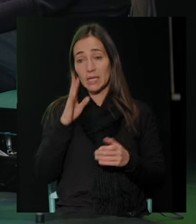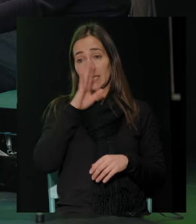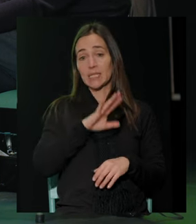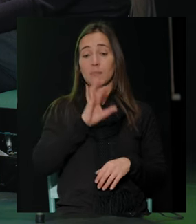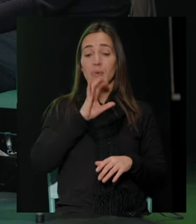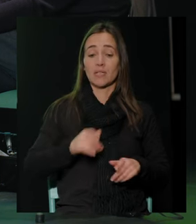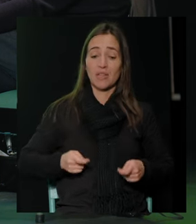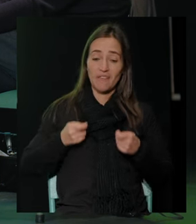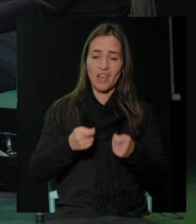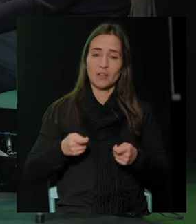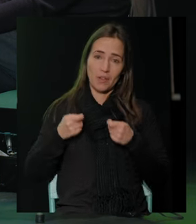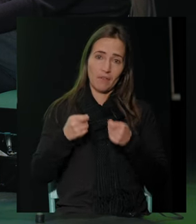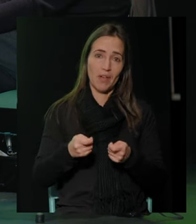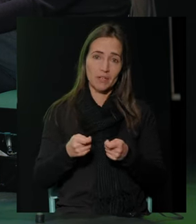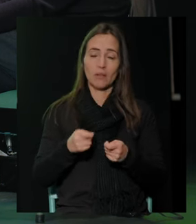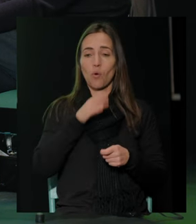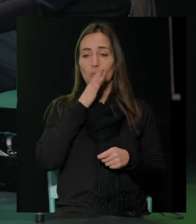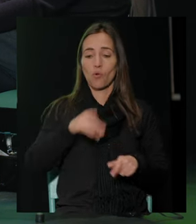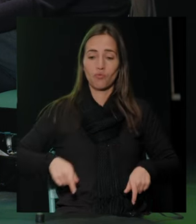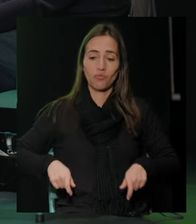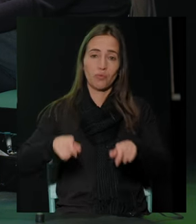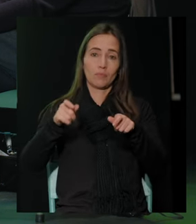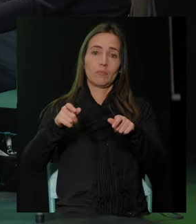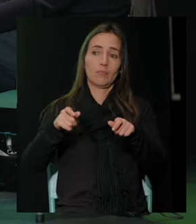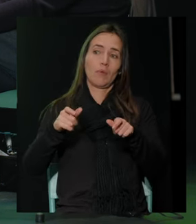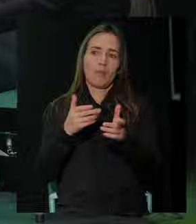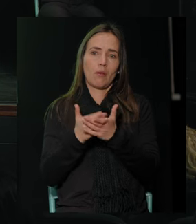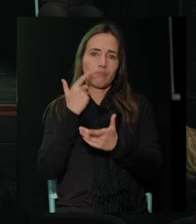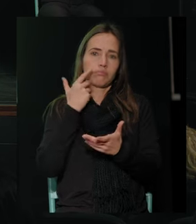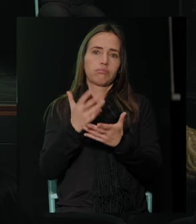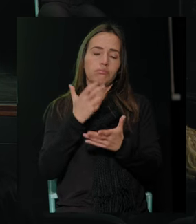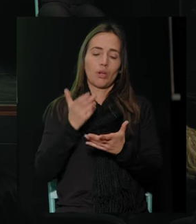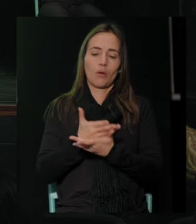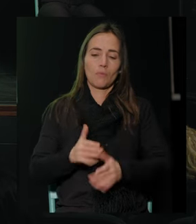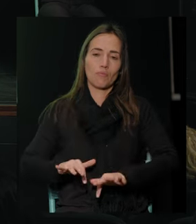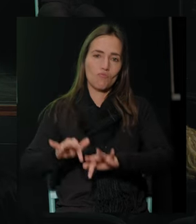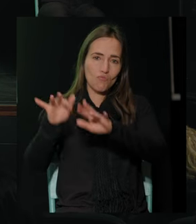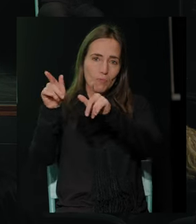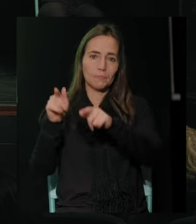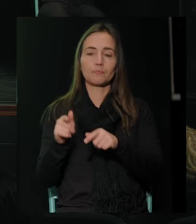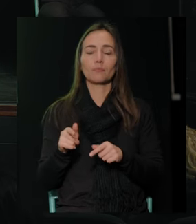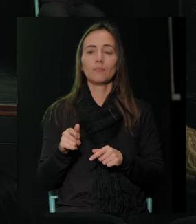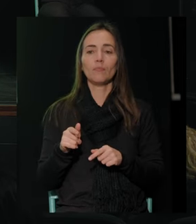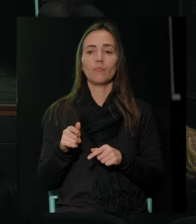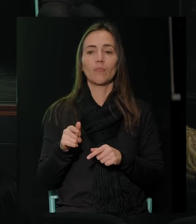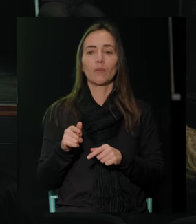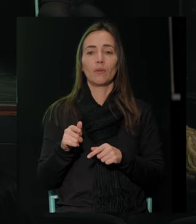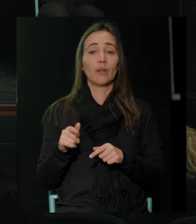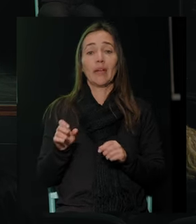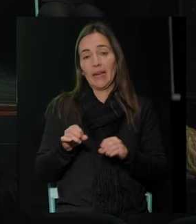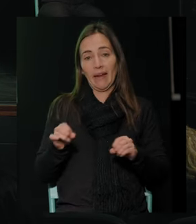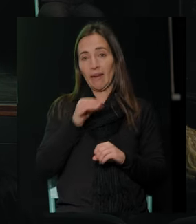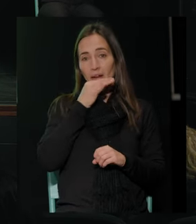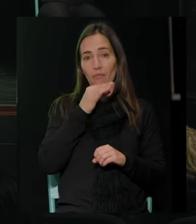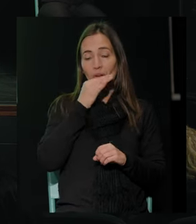investe massivamente na ferrovia, bem, isto vai ter um impacto no crescimento económico. Não é, e ninguém que fale